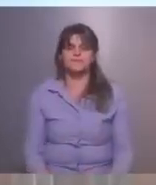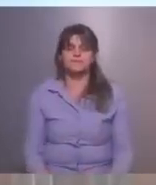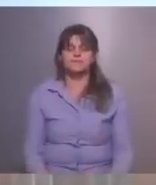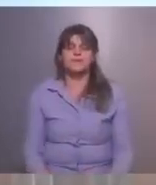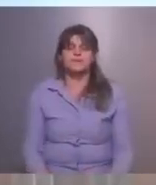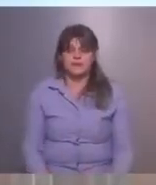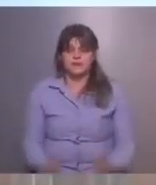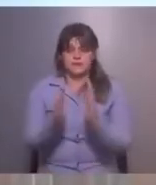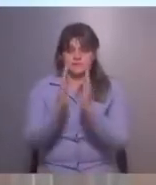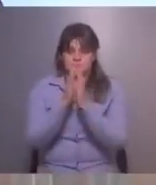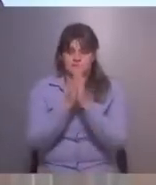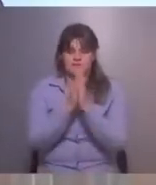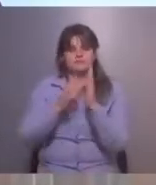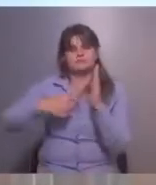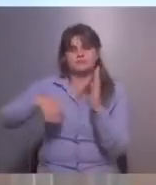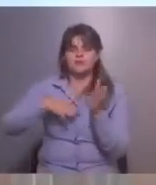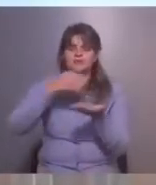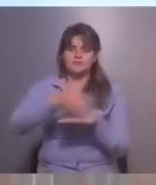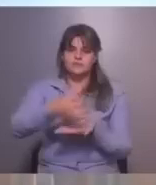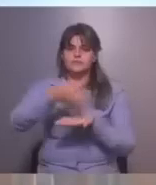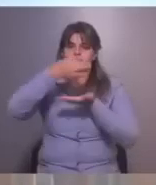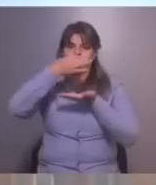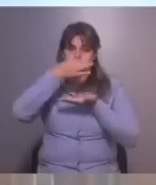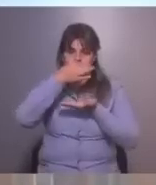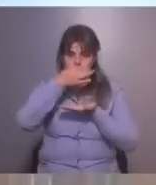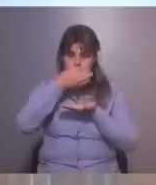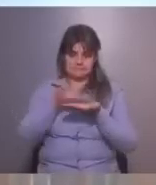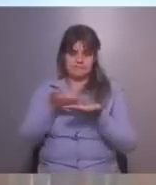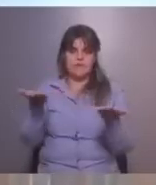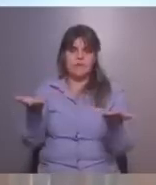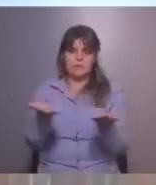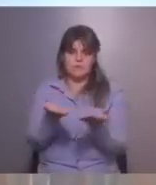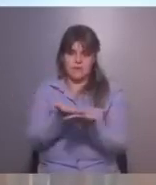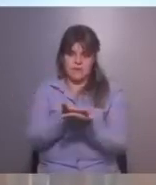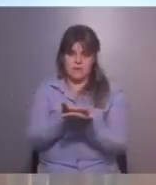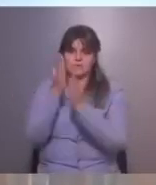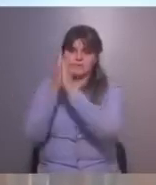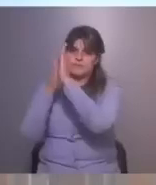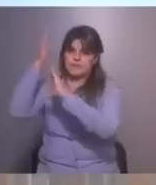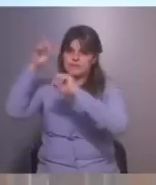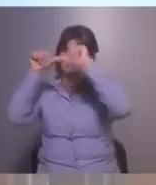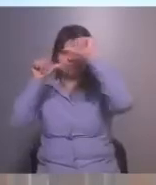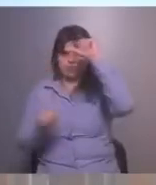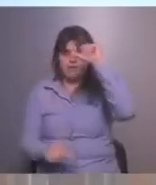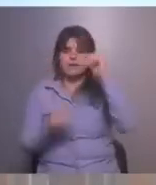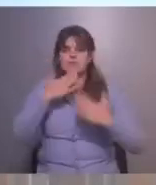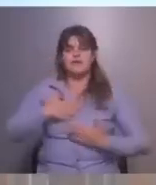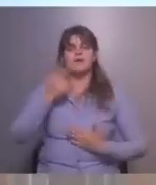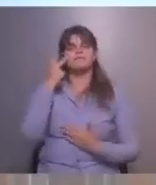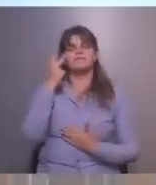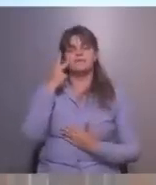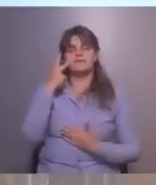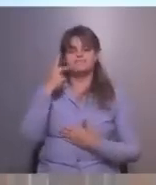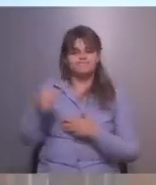Na Eucaristia recebemos o pão da Palavra de Deus, que ilumina a nossa vida